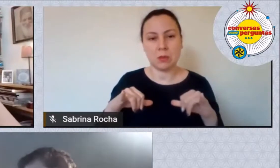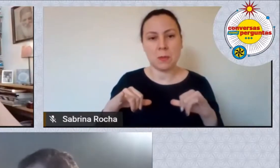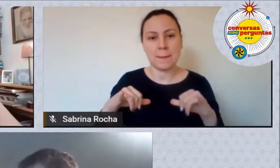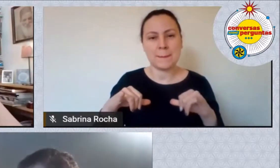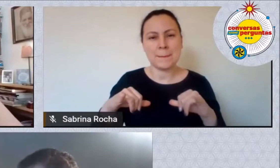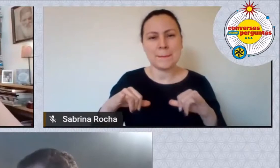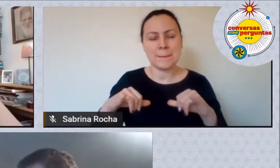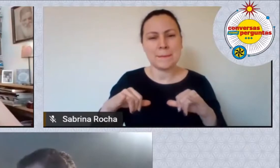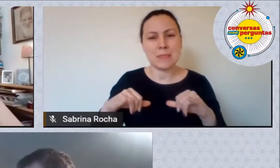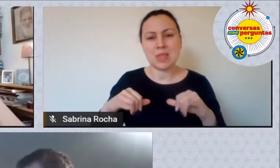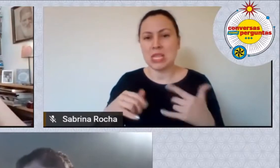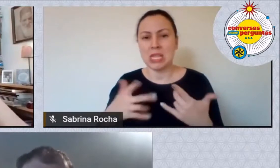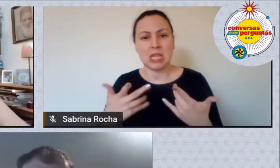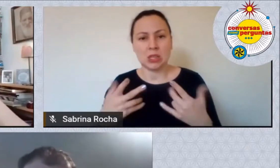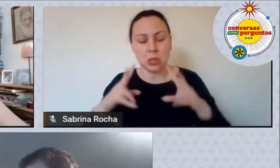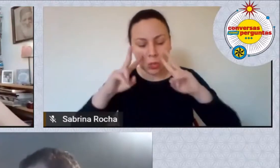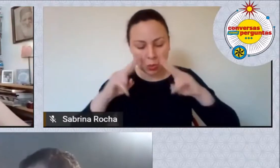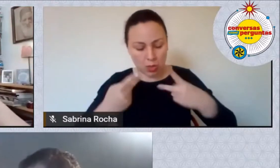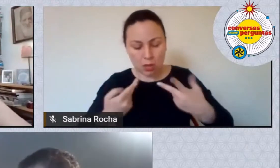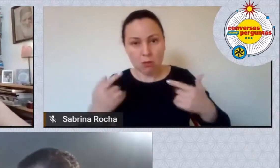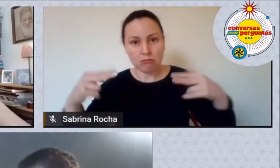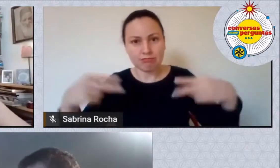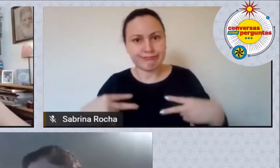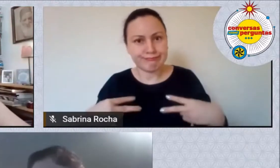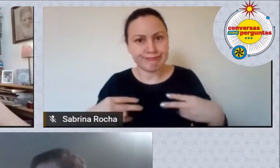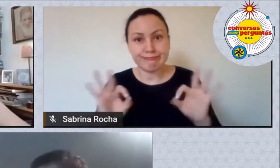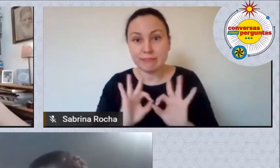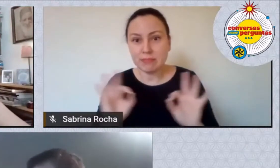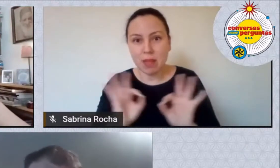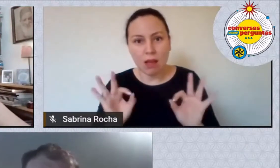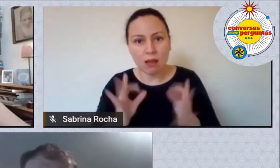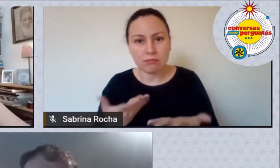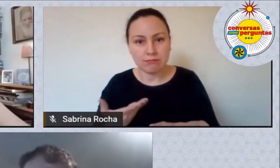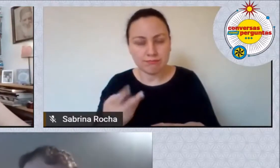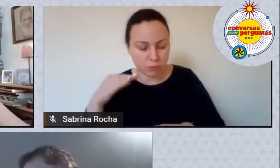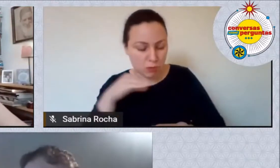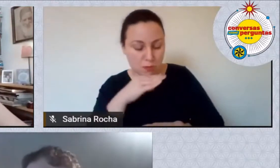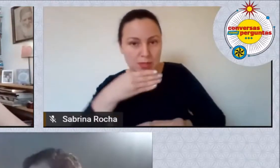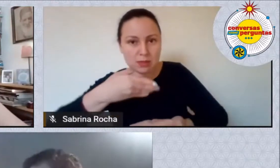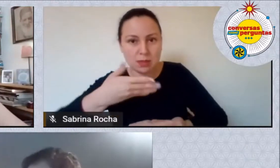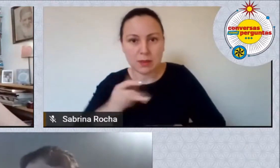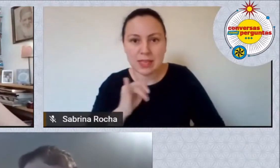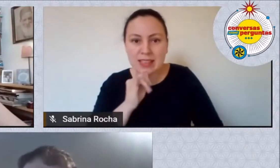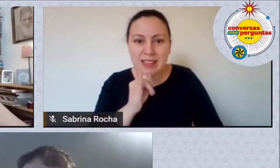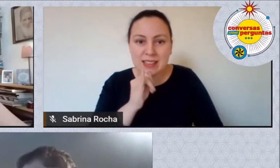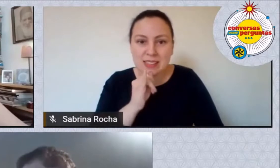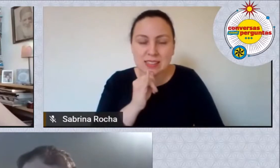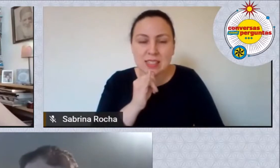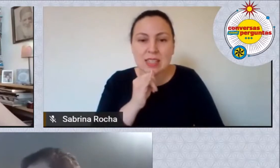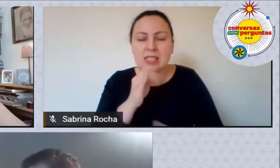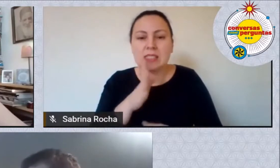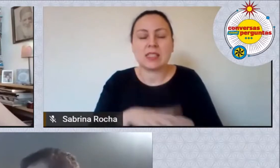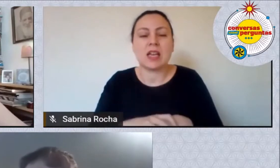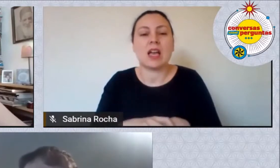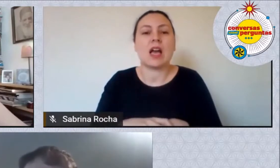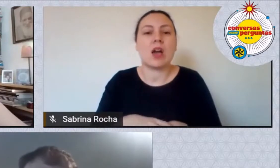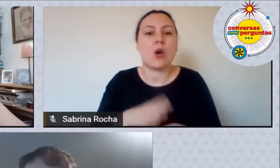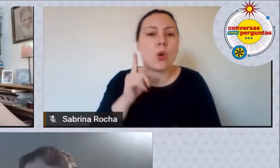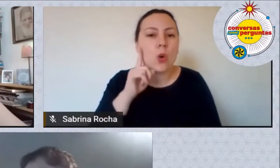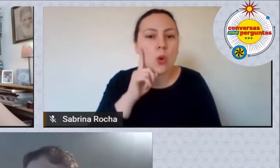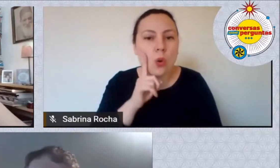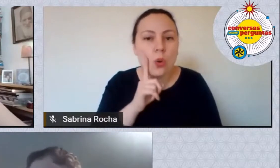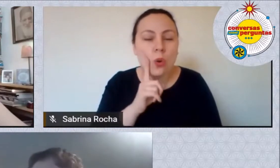mal reconhecido, ele não tem visibilidade. Vamos pensar aqui no sofrimento de gênero, sofrimento de raça, sofrimento de